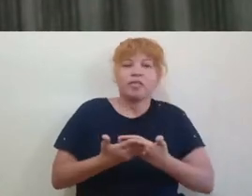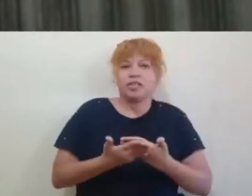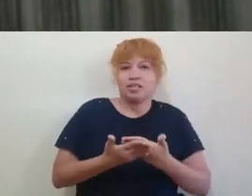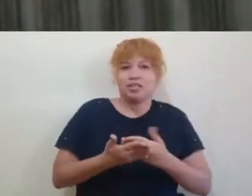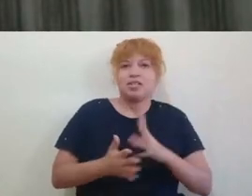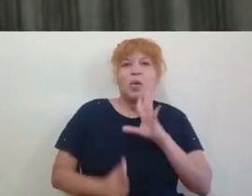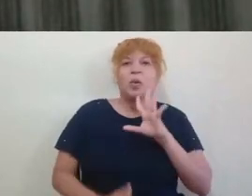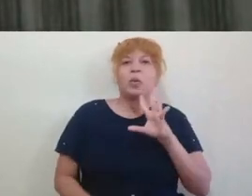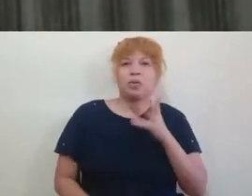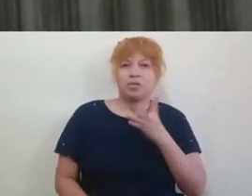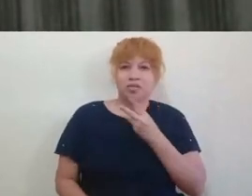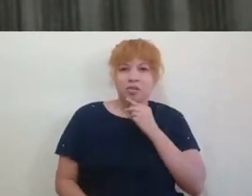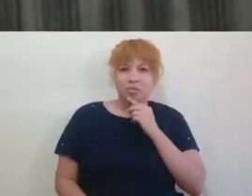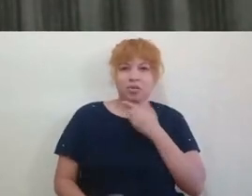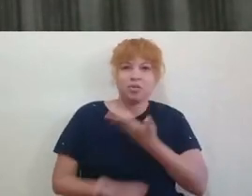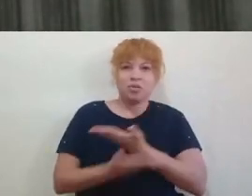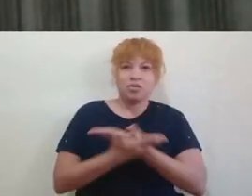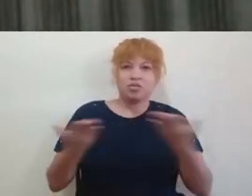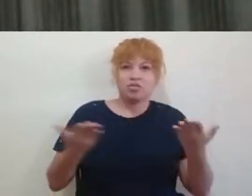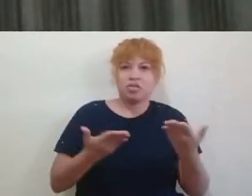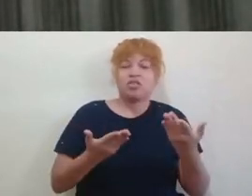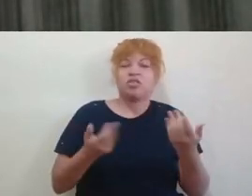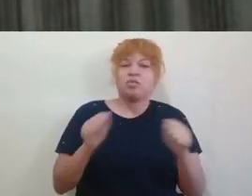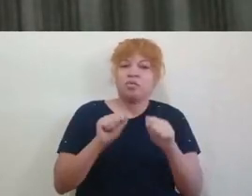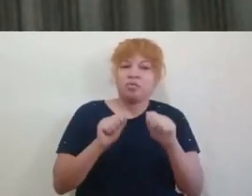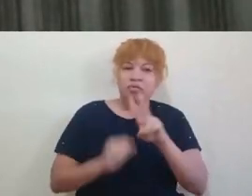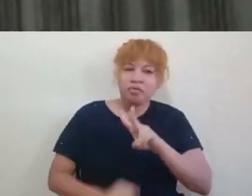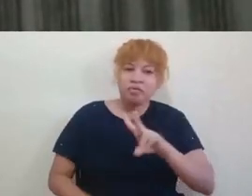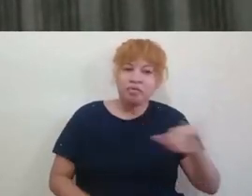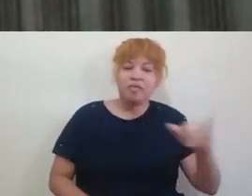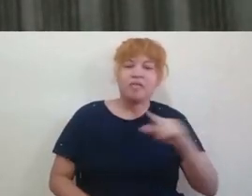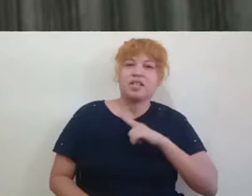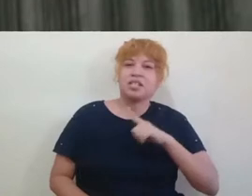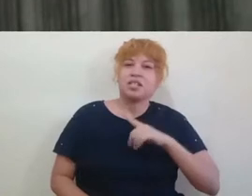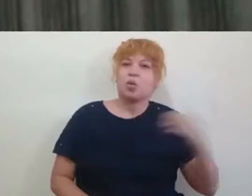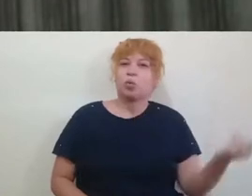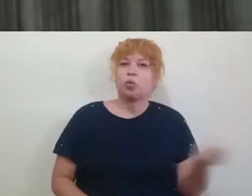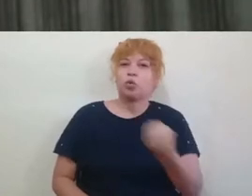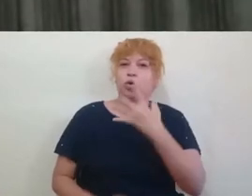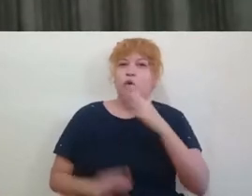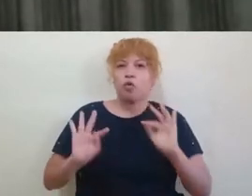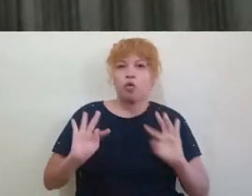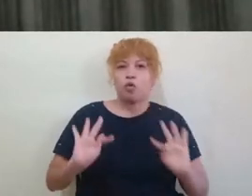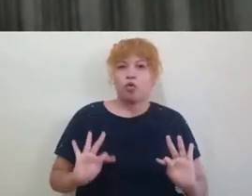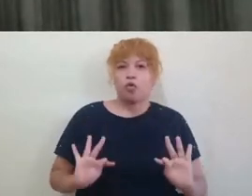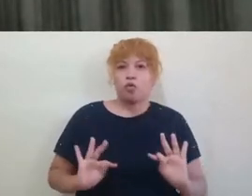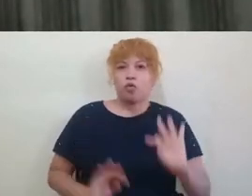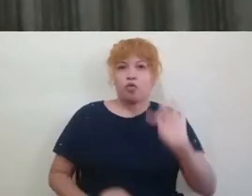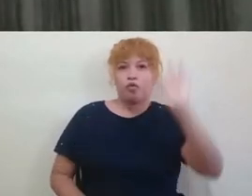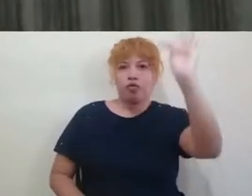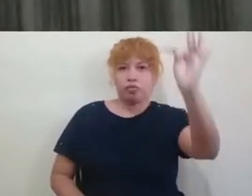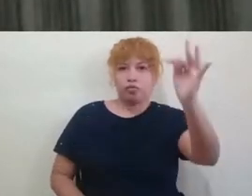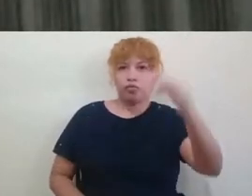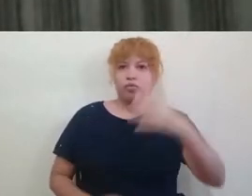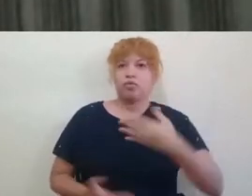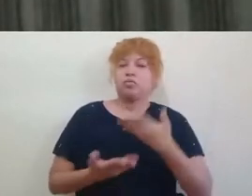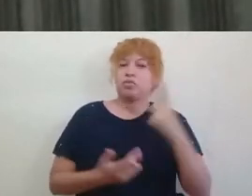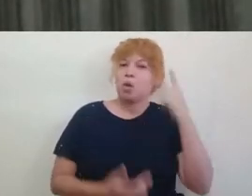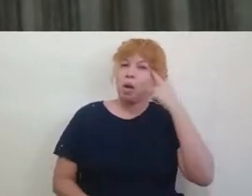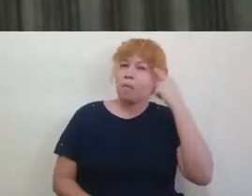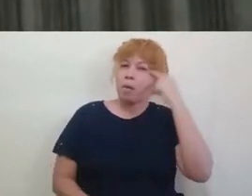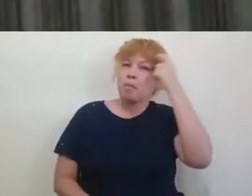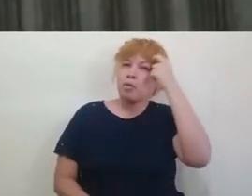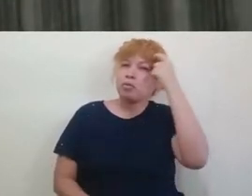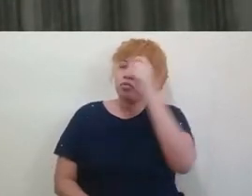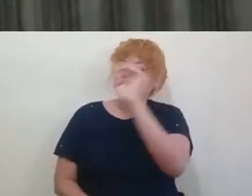temos que reconhecer o seu papel, a sua importância e o seu comprometimento com a formação de vocês, com a geração do